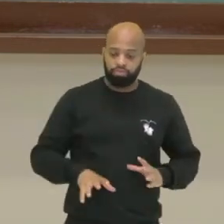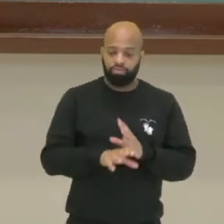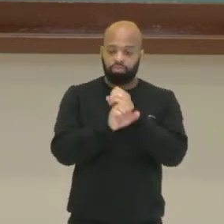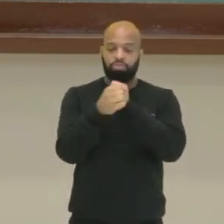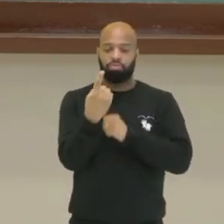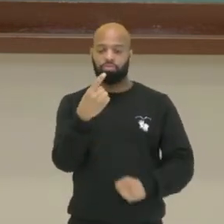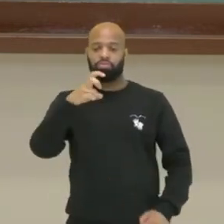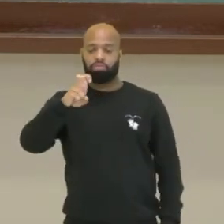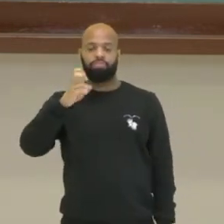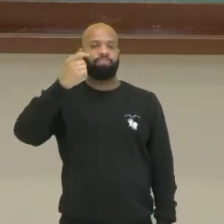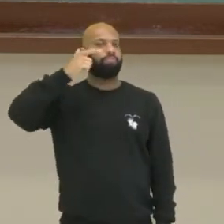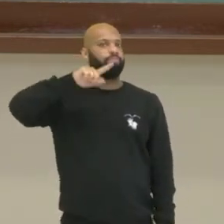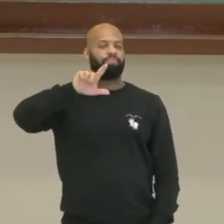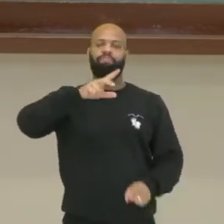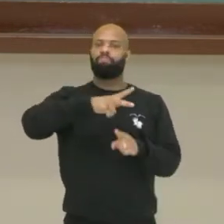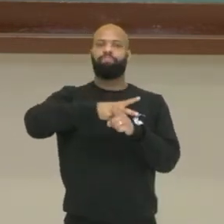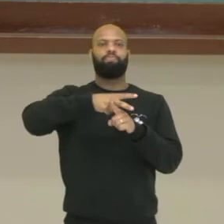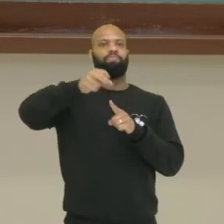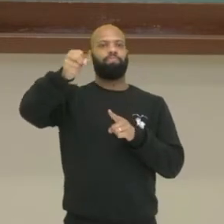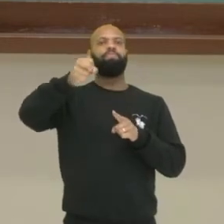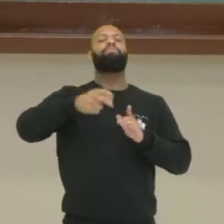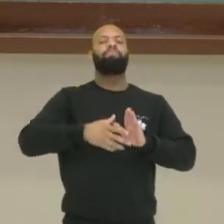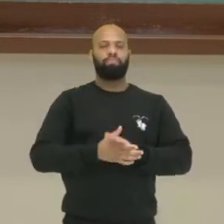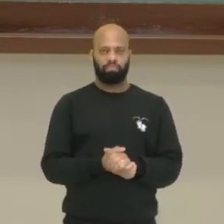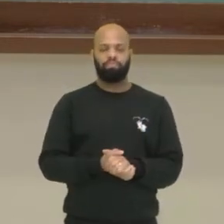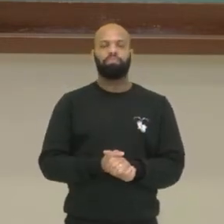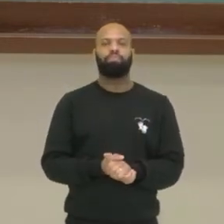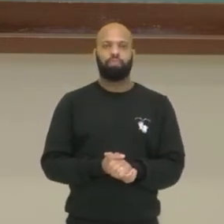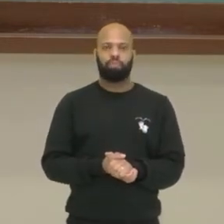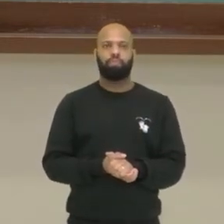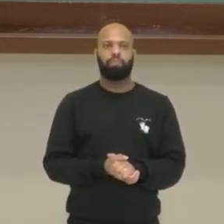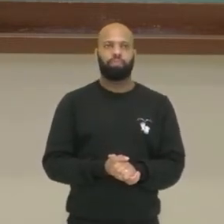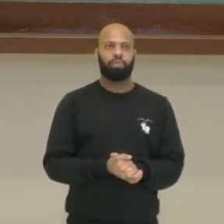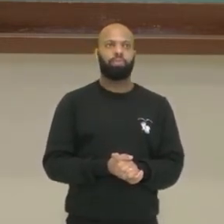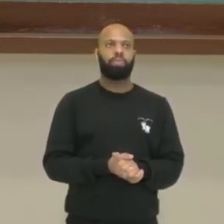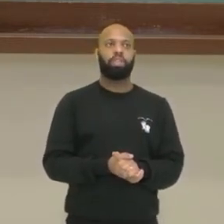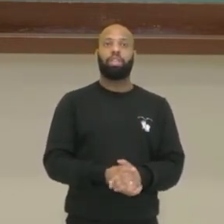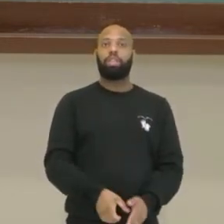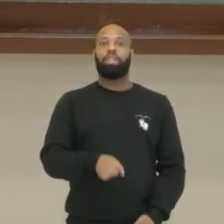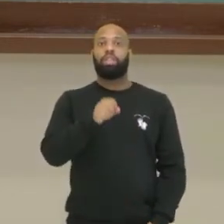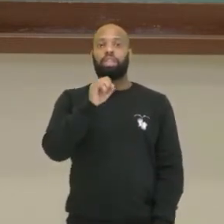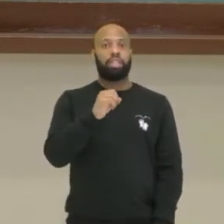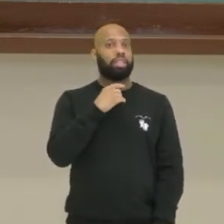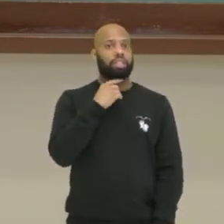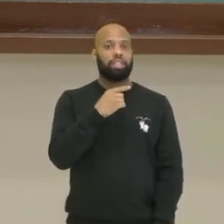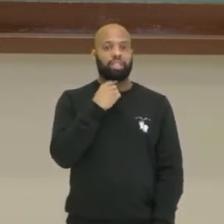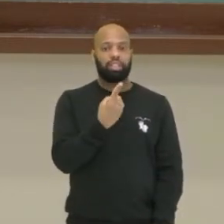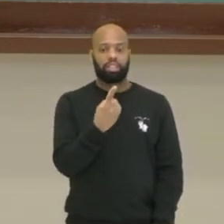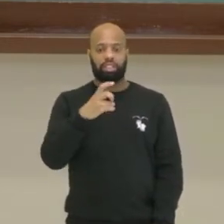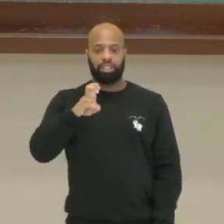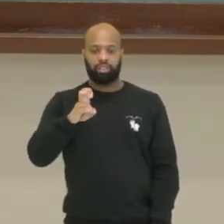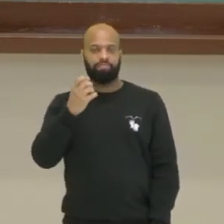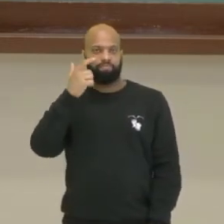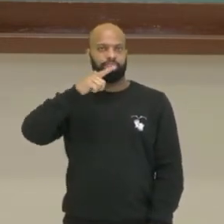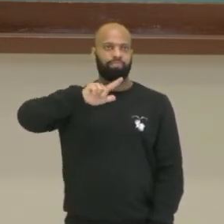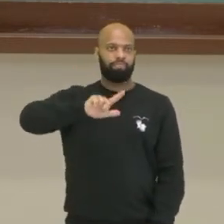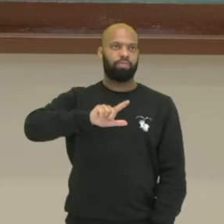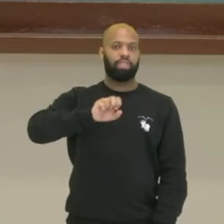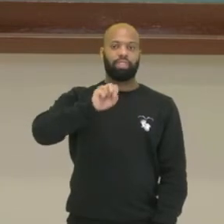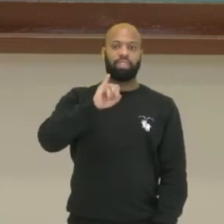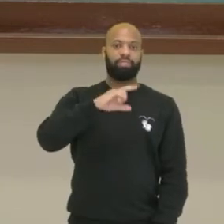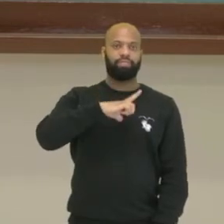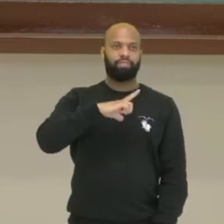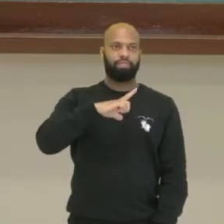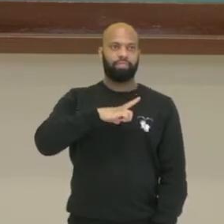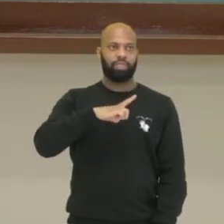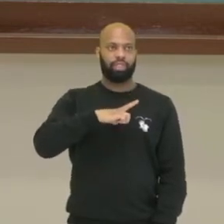pontos, vence a partida, tá? Vence a luta. Caso não atinja os 15 pontos, vence quem tiver o maior